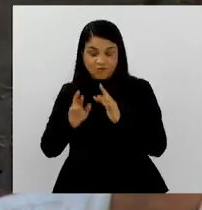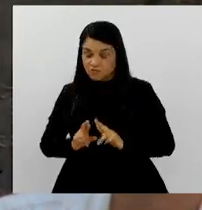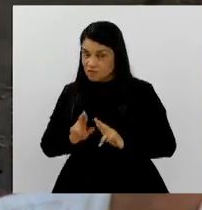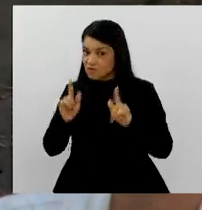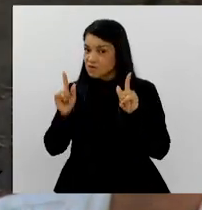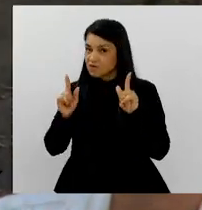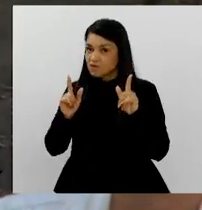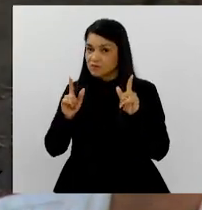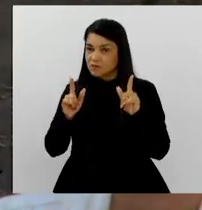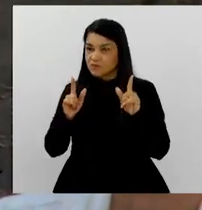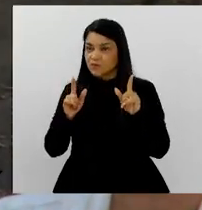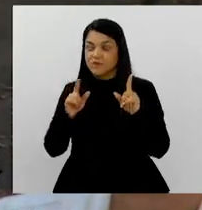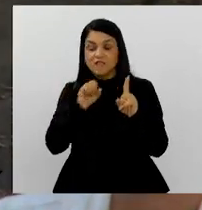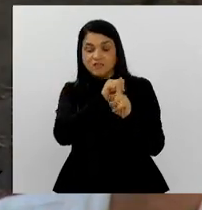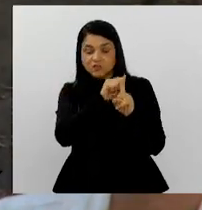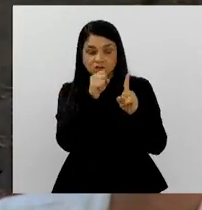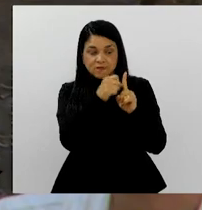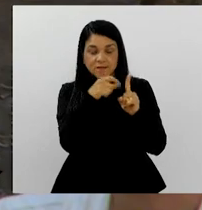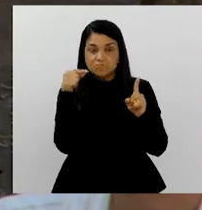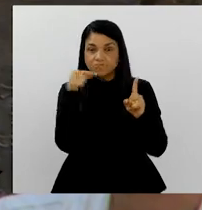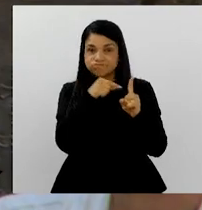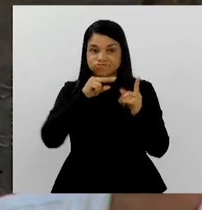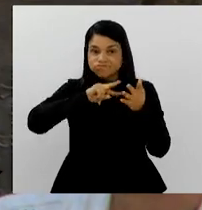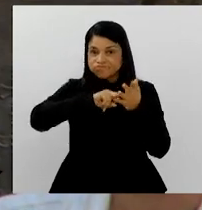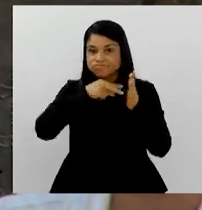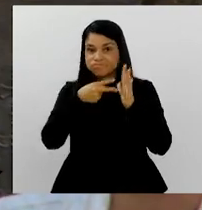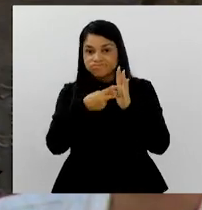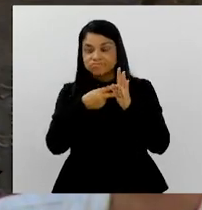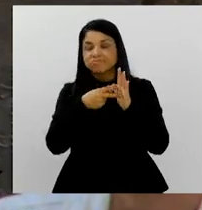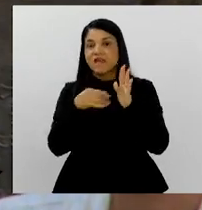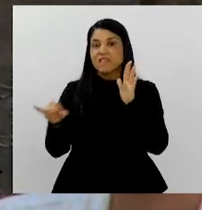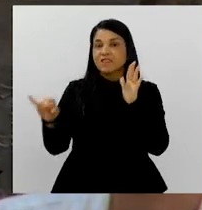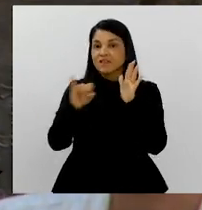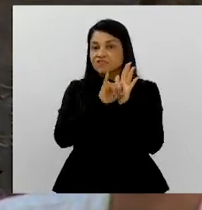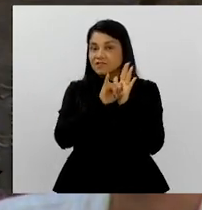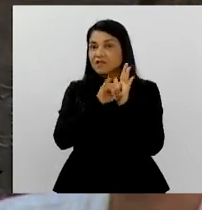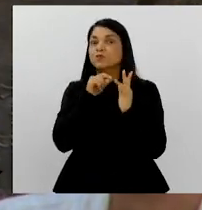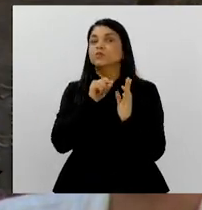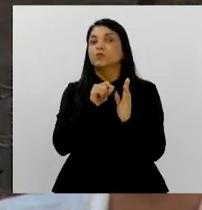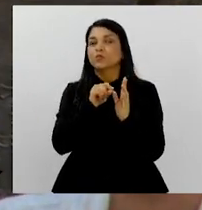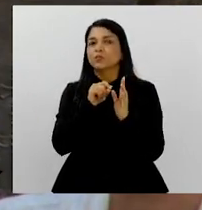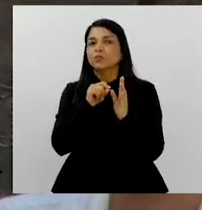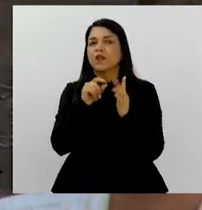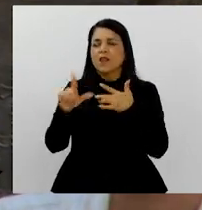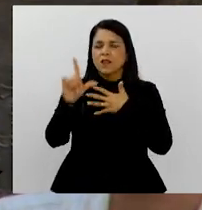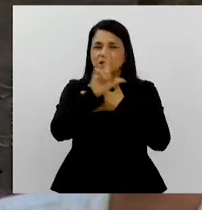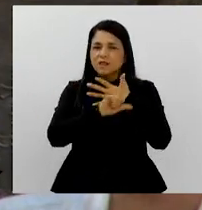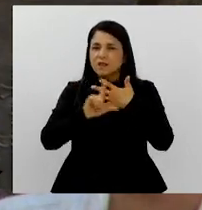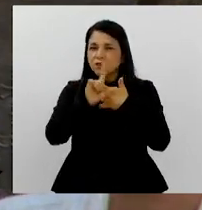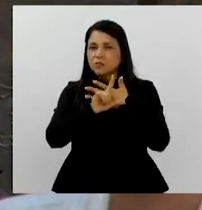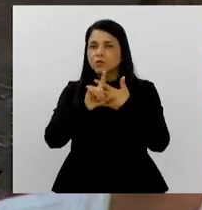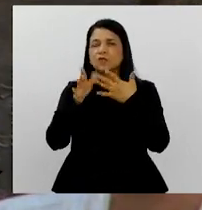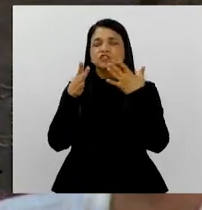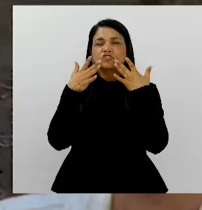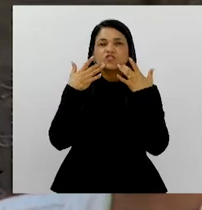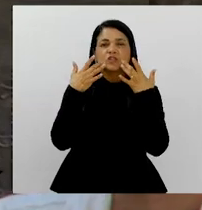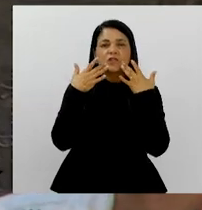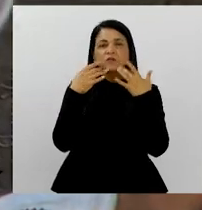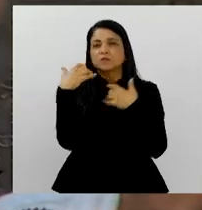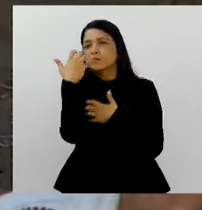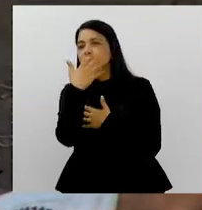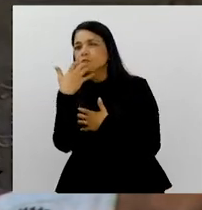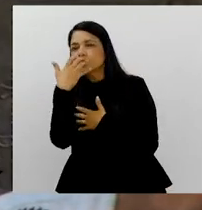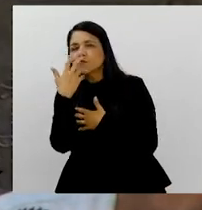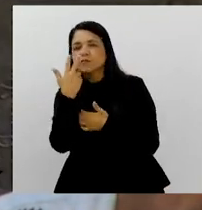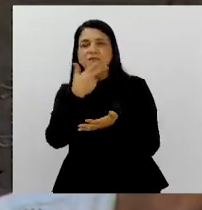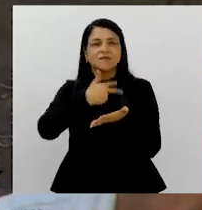que a constitui, o que define a sua essência, a sua identidade, é a literatura, o teatro, a música, a dança,